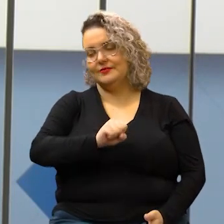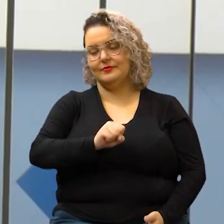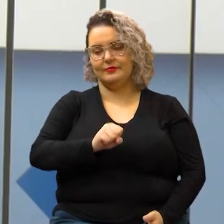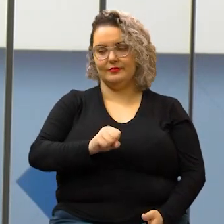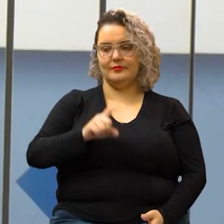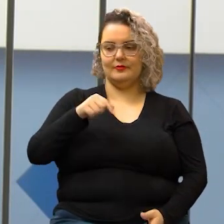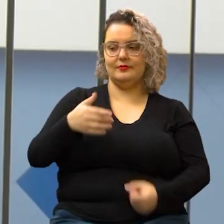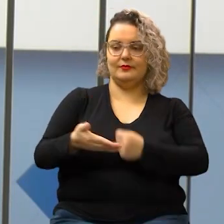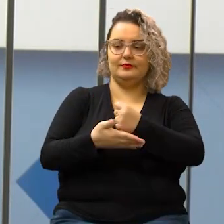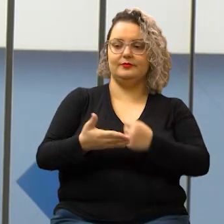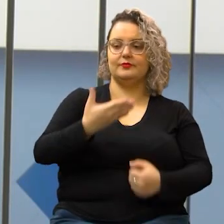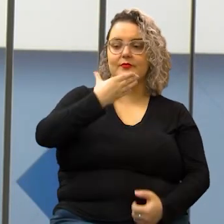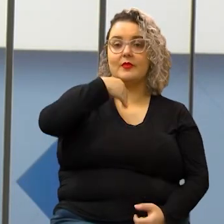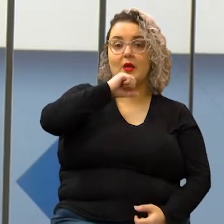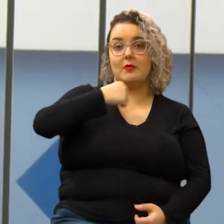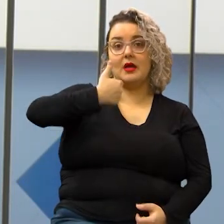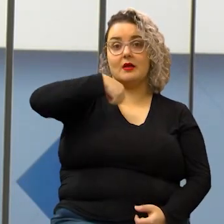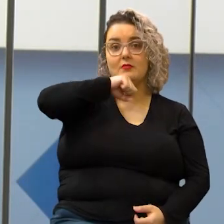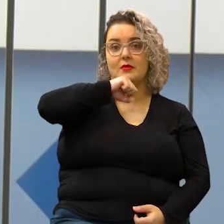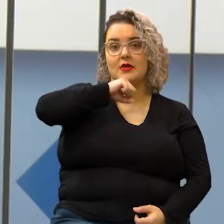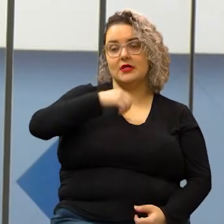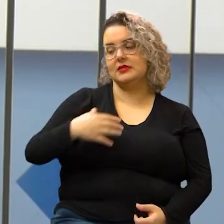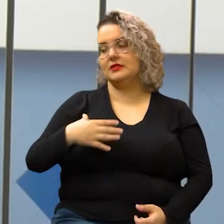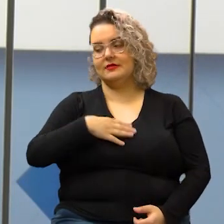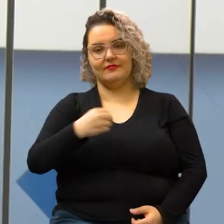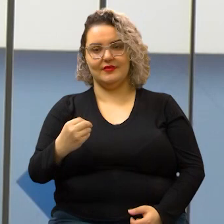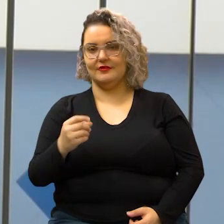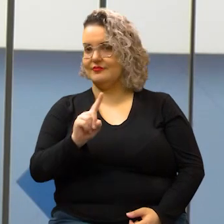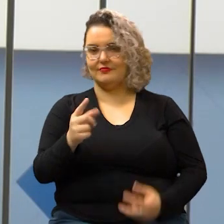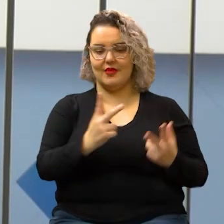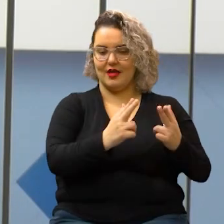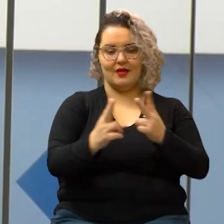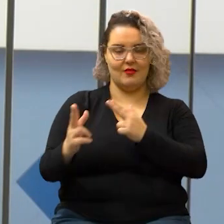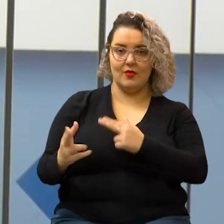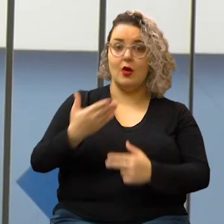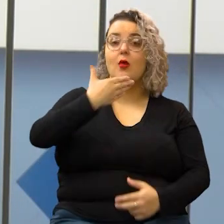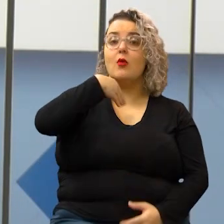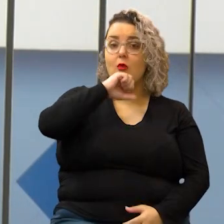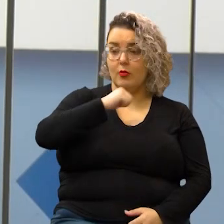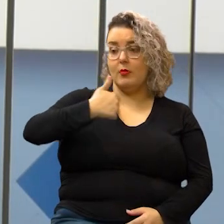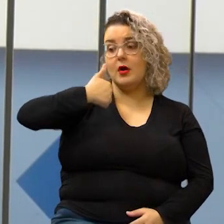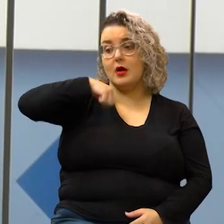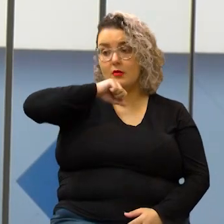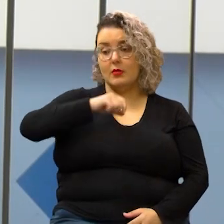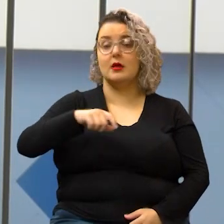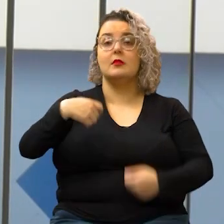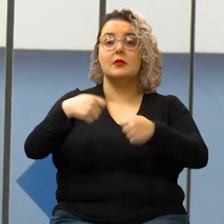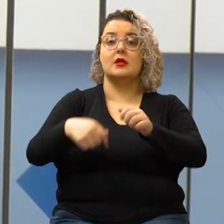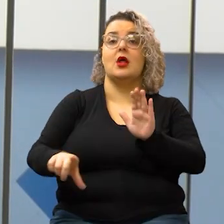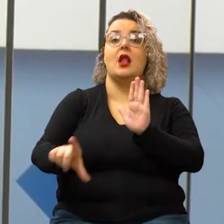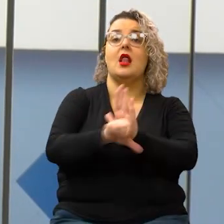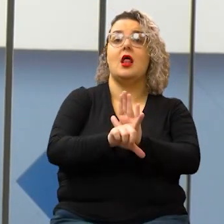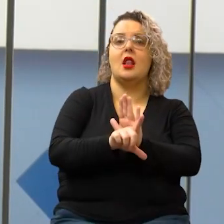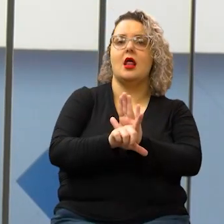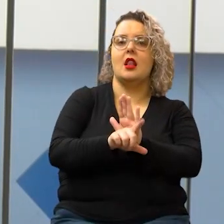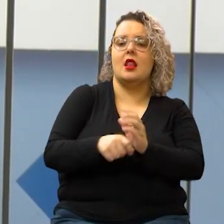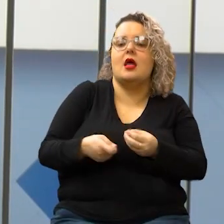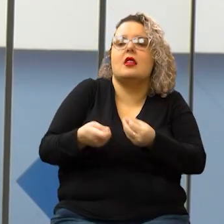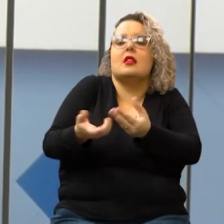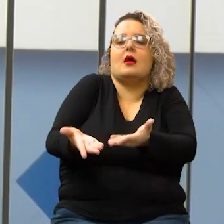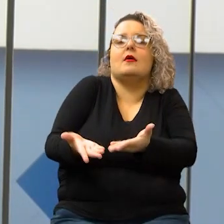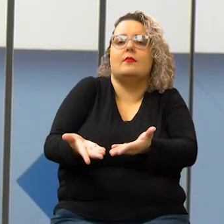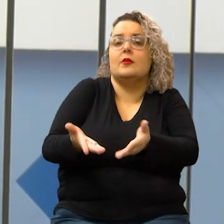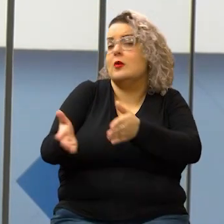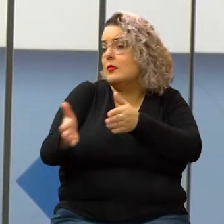princípio: pais e filhos não são iguais. Os pais, eles precisam ser legisladores. Durante um período,